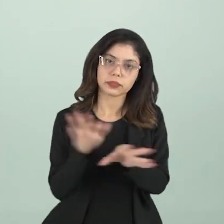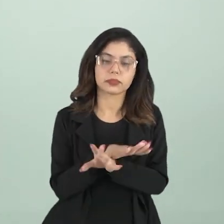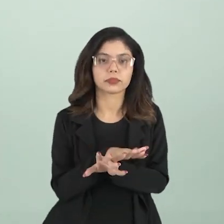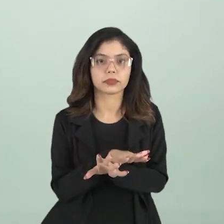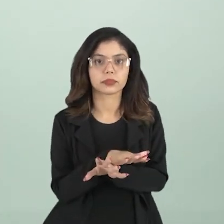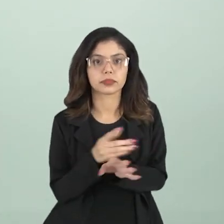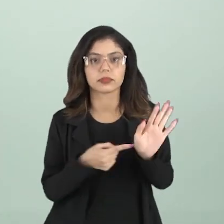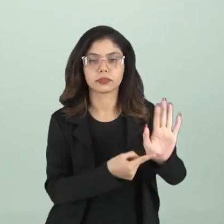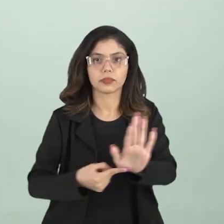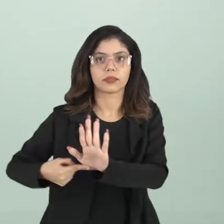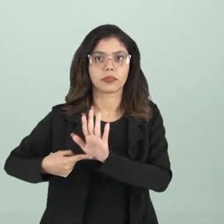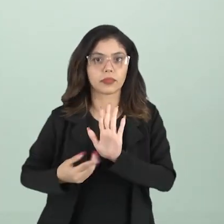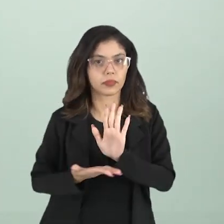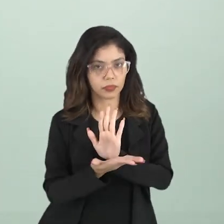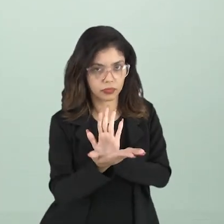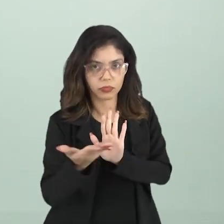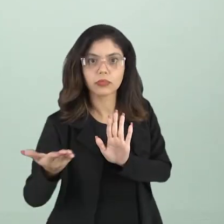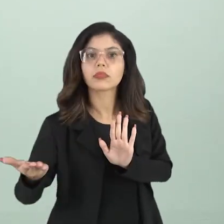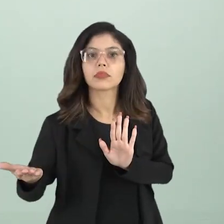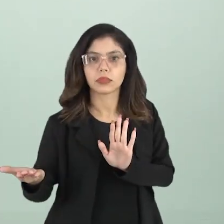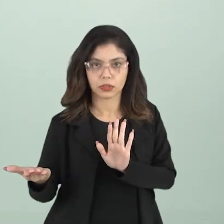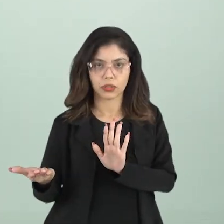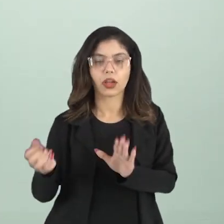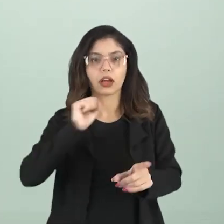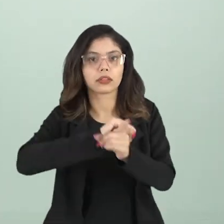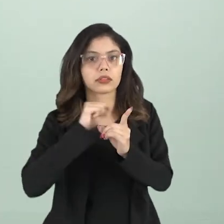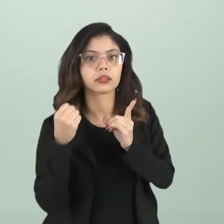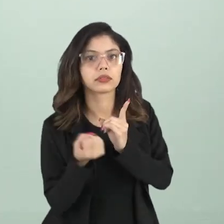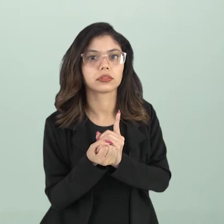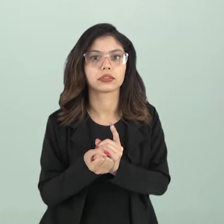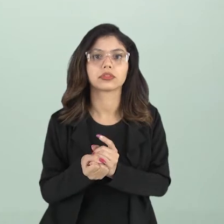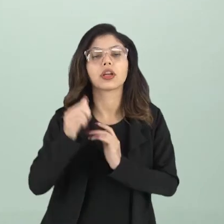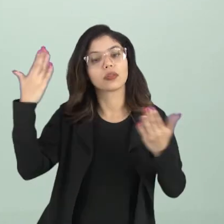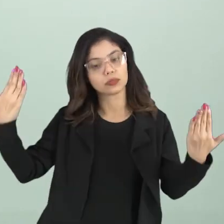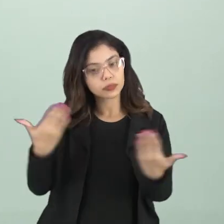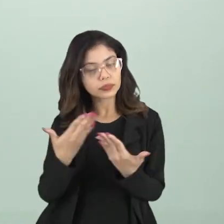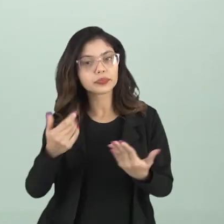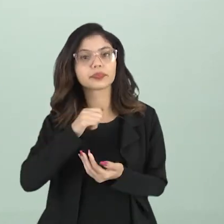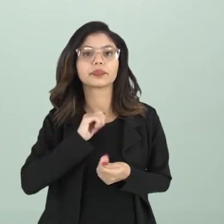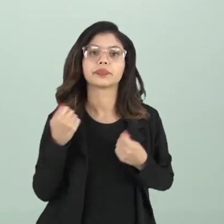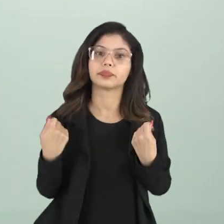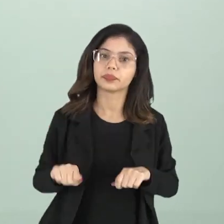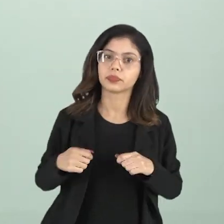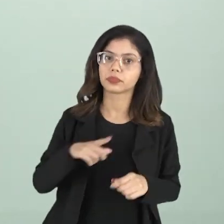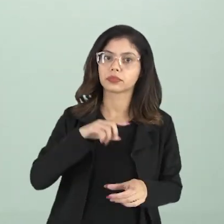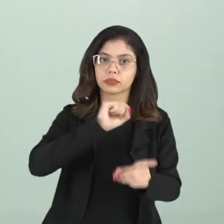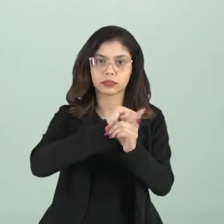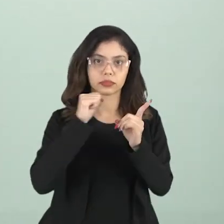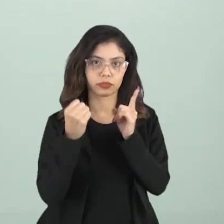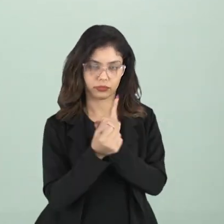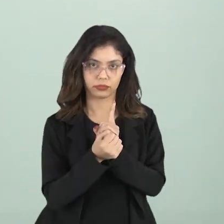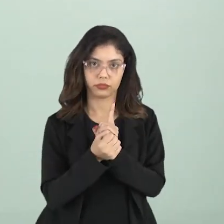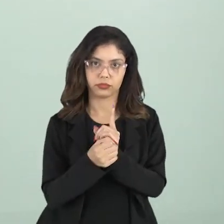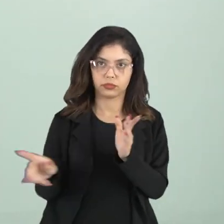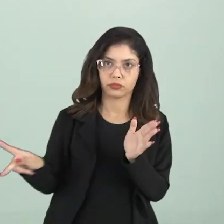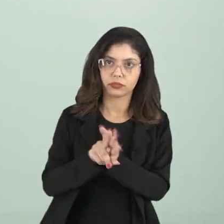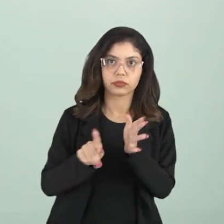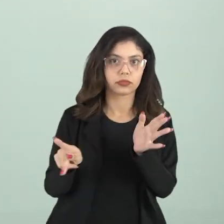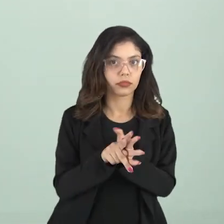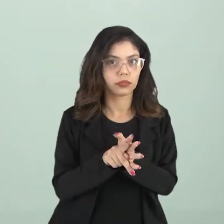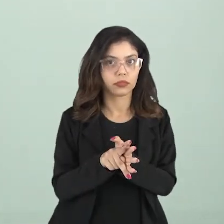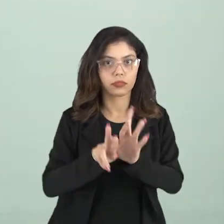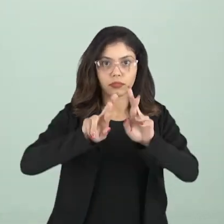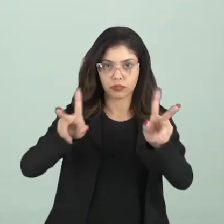acaba evidenciando. As sociedades que existem na atualidade, elas são sociedades